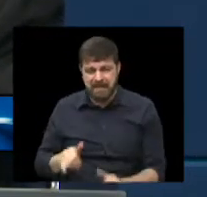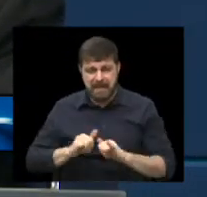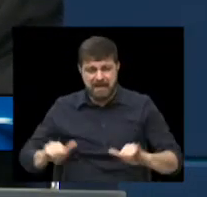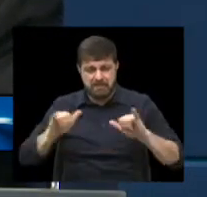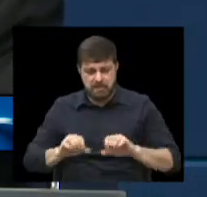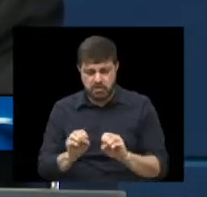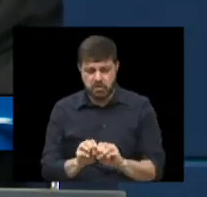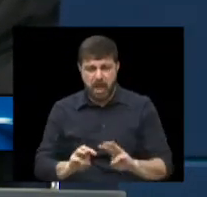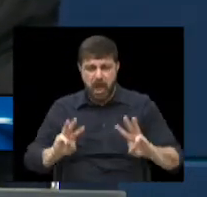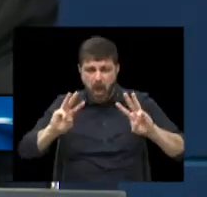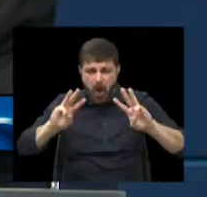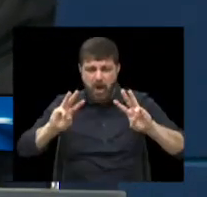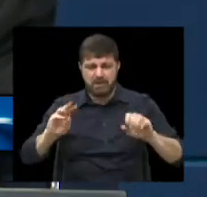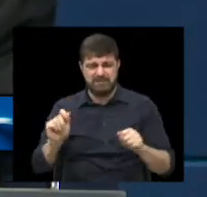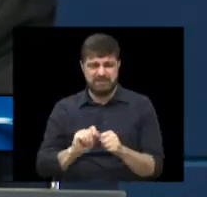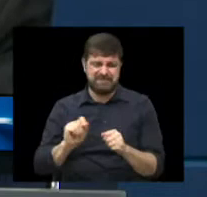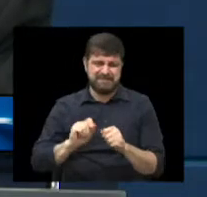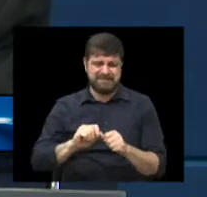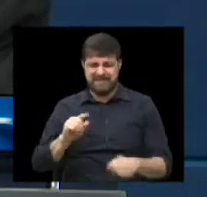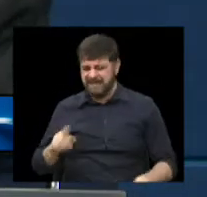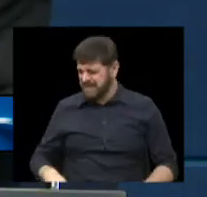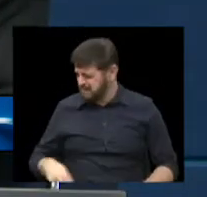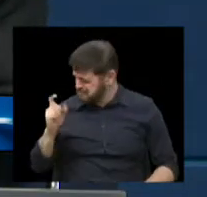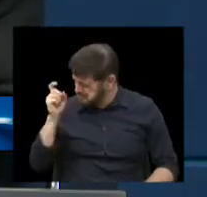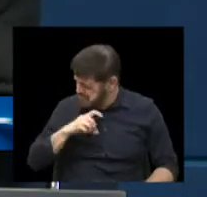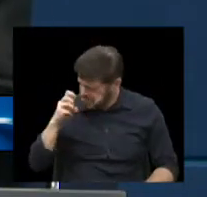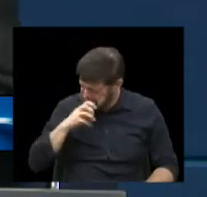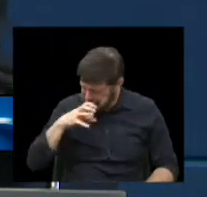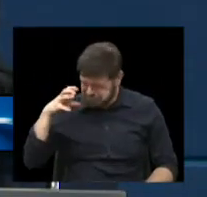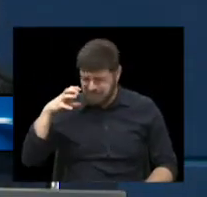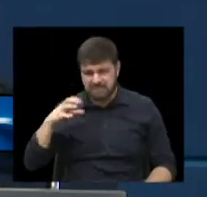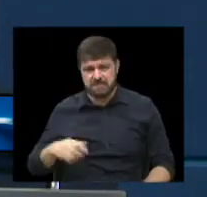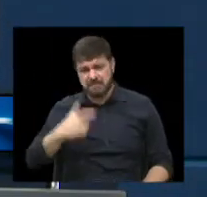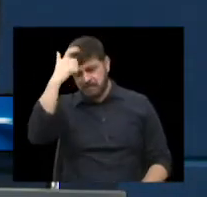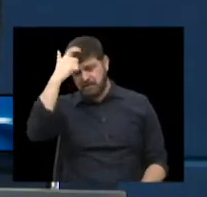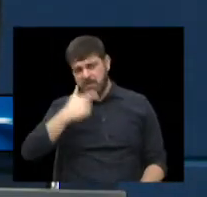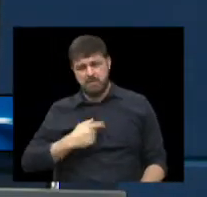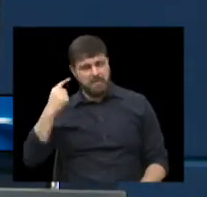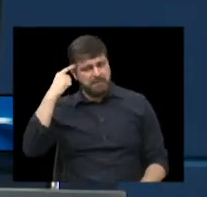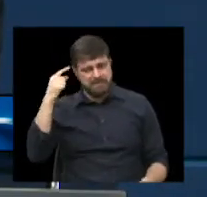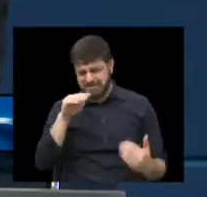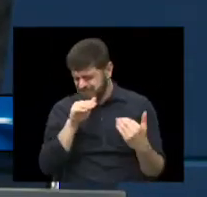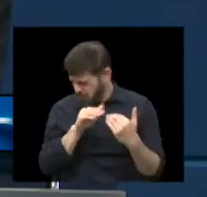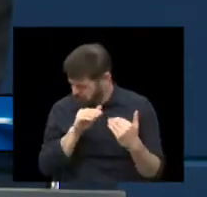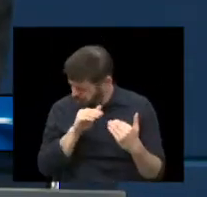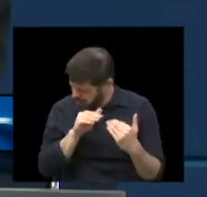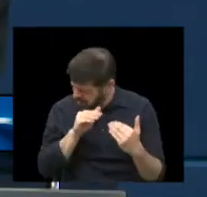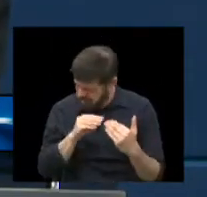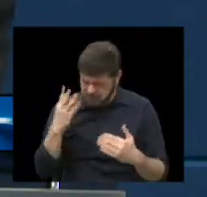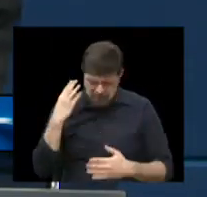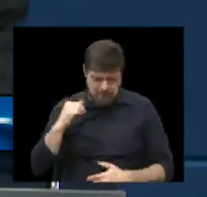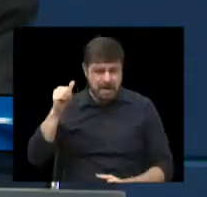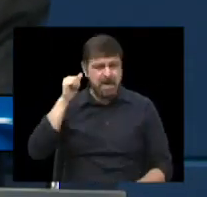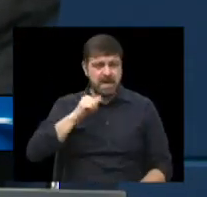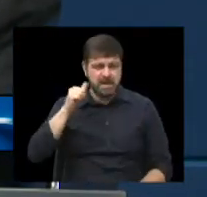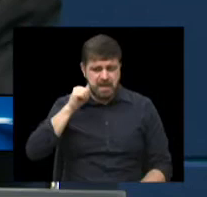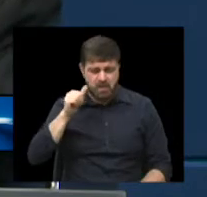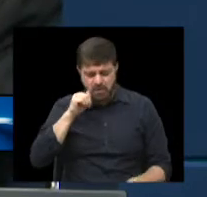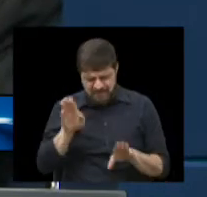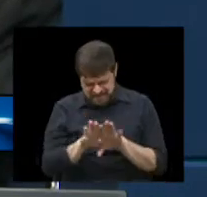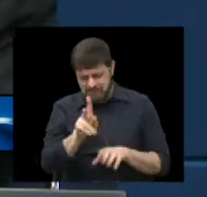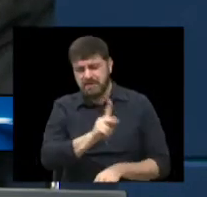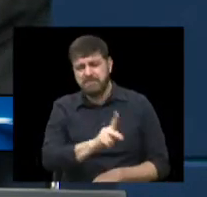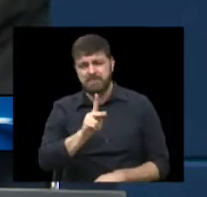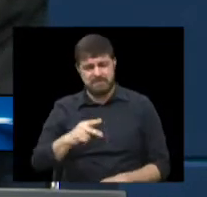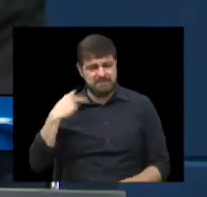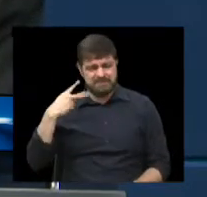coisa totalmente inverídica. Então, quero concordar com a fala de Vossa Excelência, com a visão da vereadora Mariana Conte também, que,